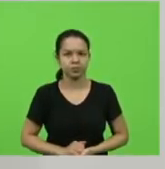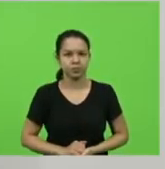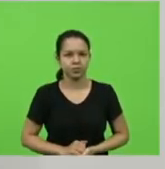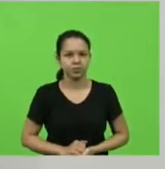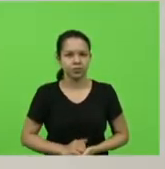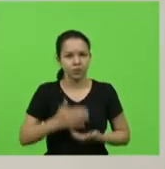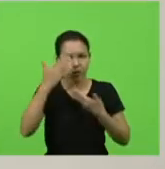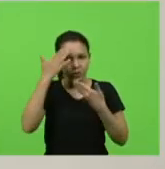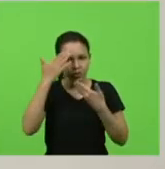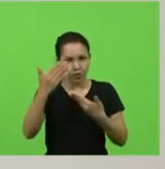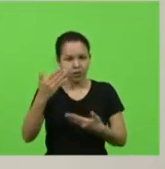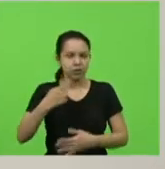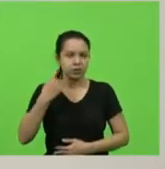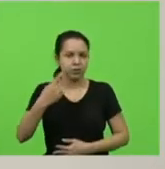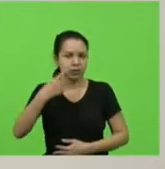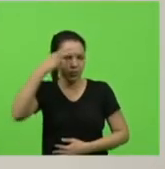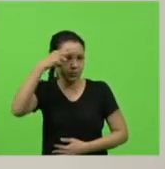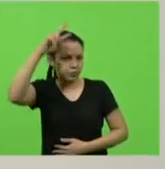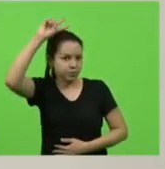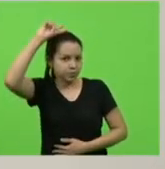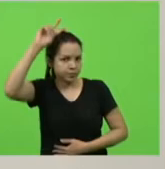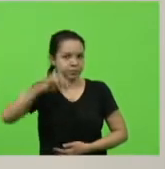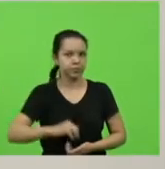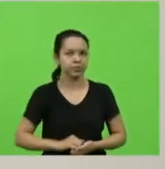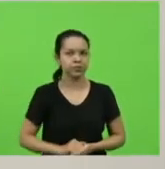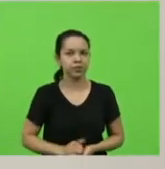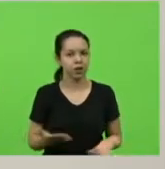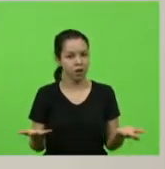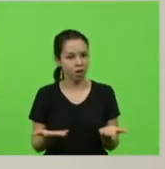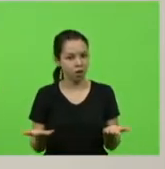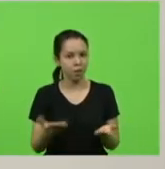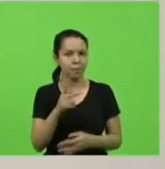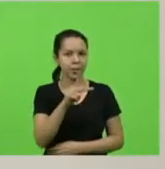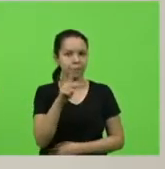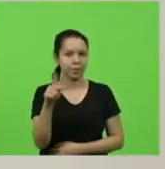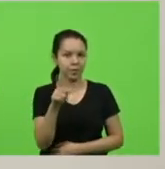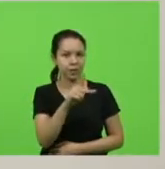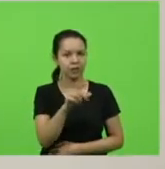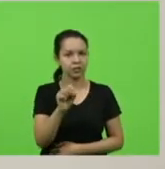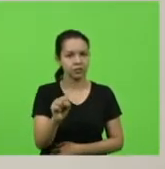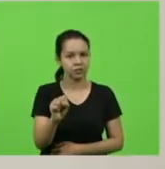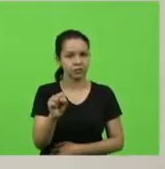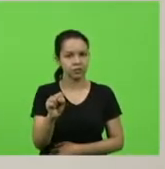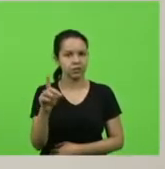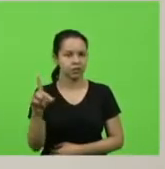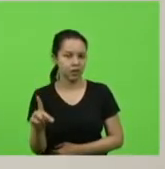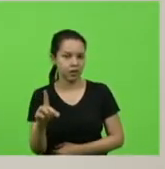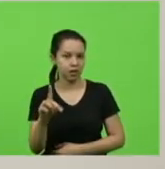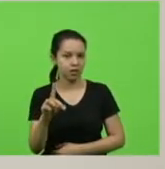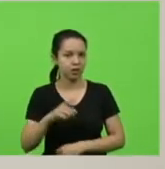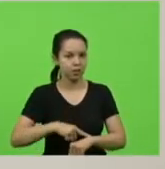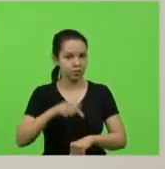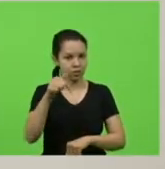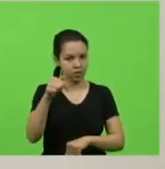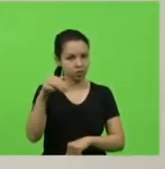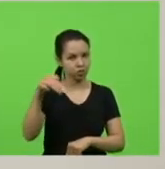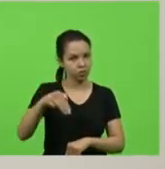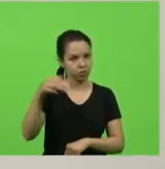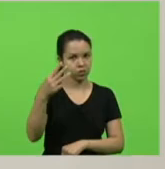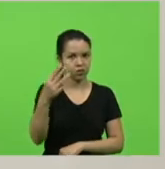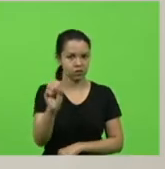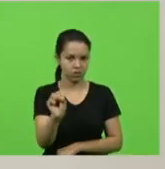Obrigado, deputado Vicente Carro Preso. Bloco PPPSB por 7 minutos e 30 segundos. O